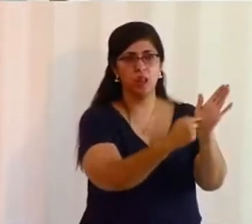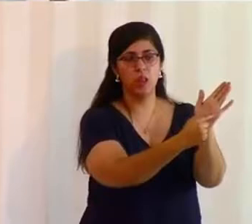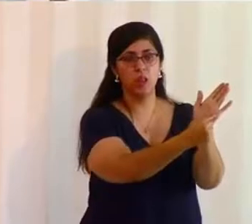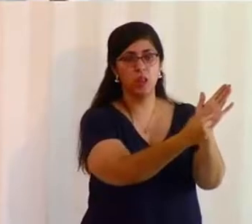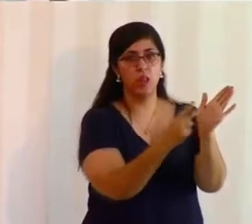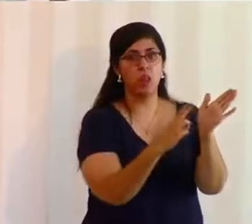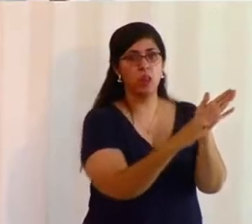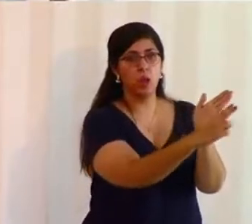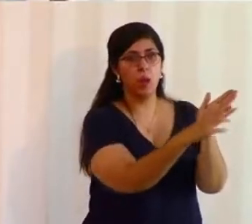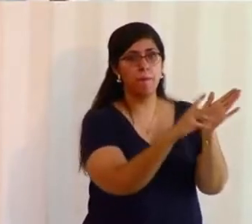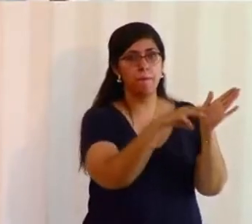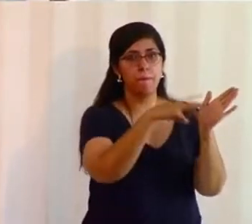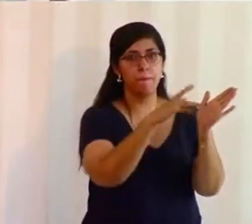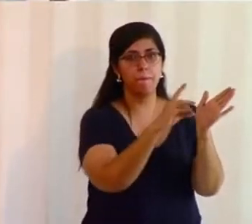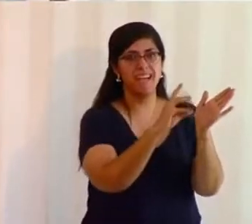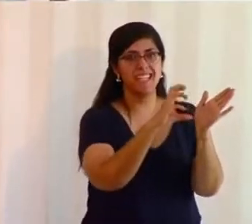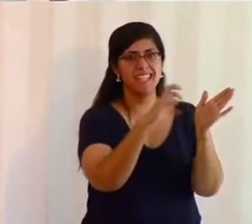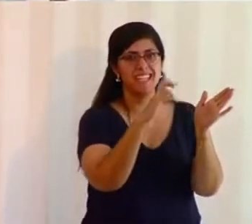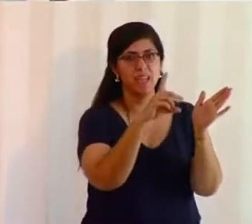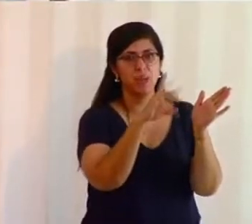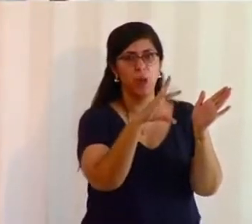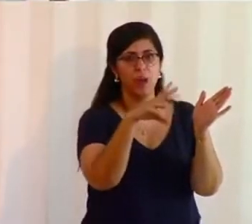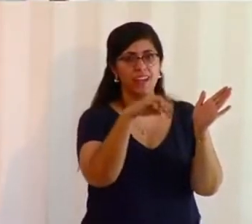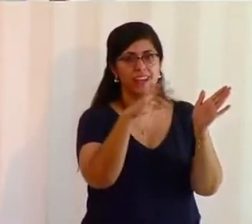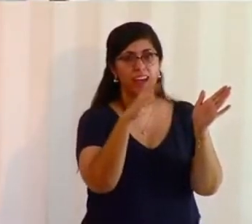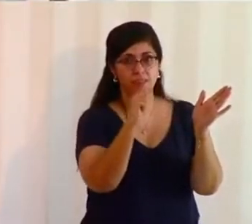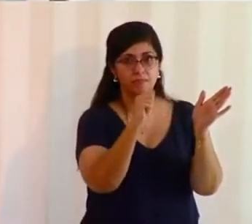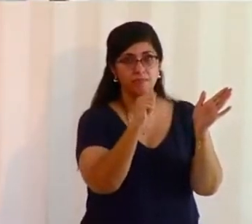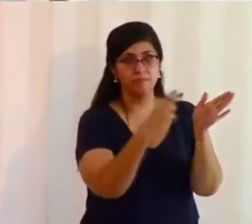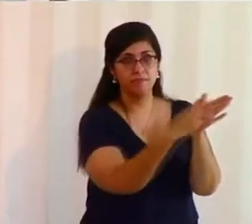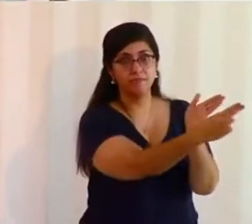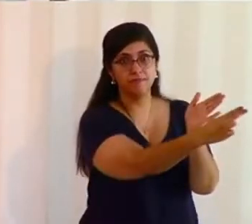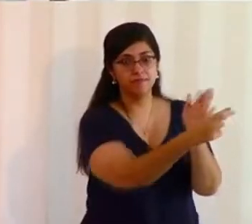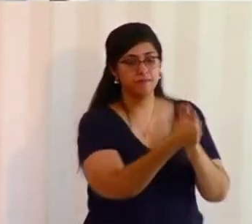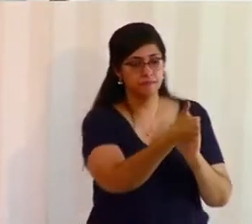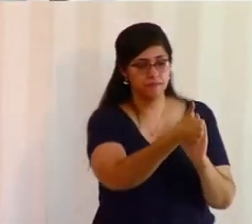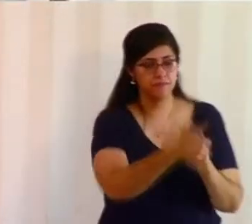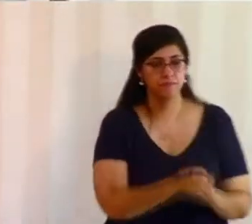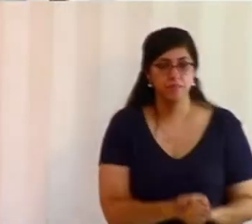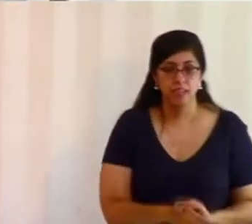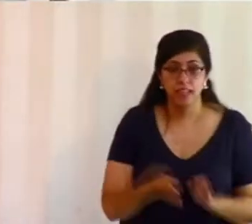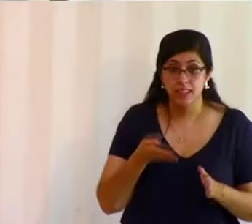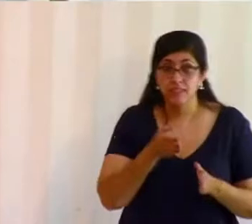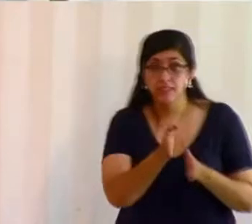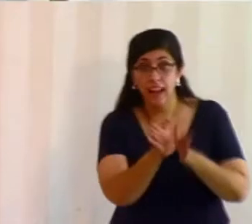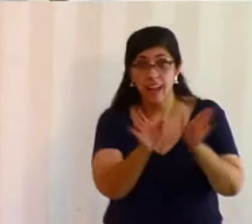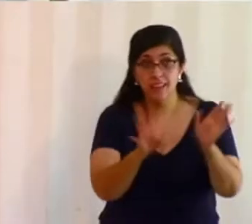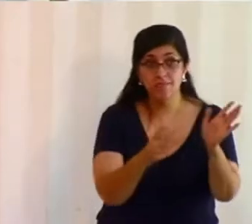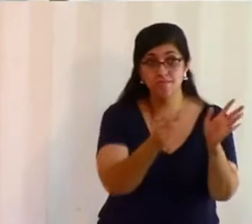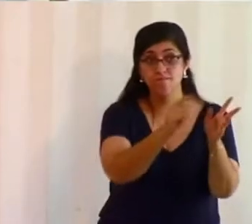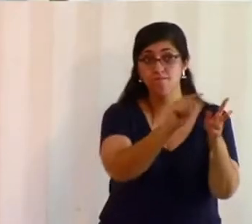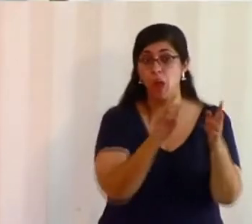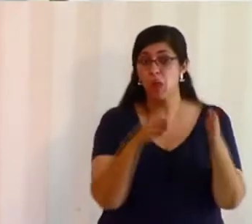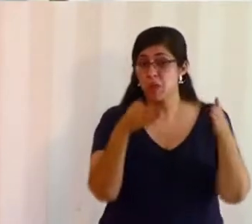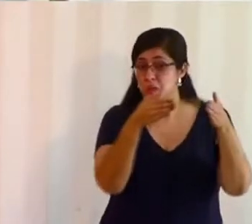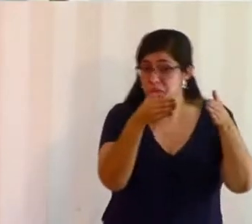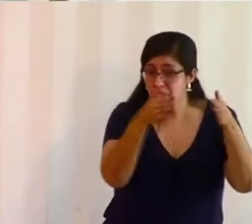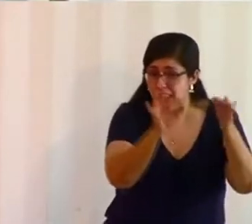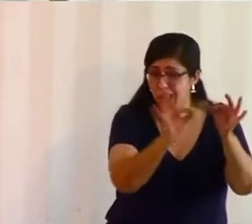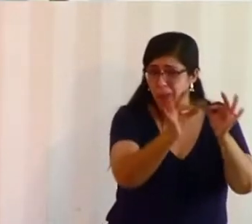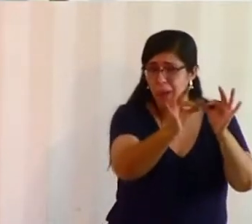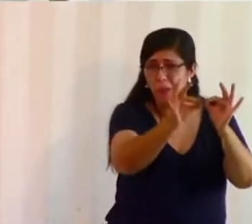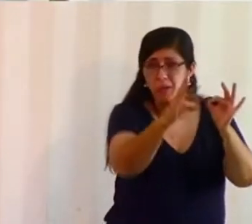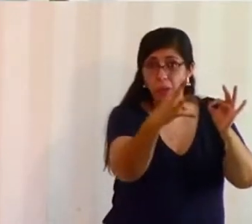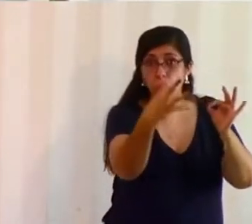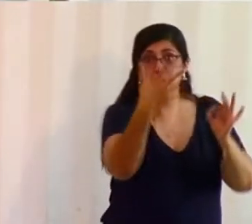Macedônia. E você vai desenhar dessa estrada 4 homens. Por que 4, pastor? Ao longo da mensagem você vai entender,